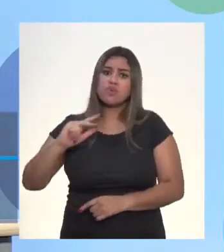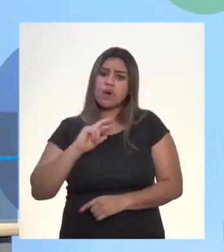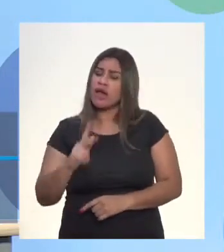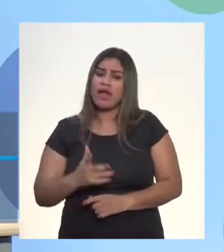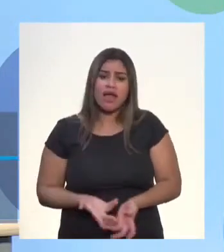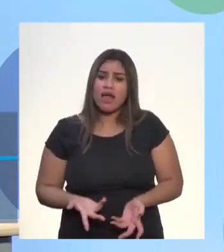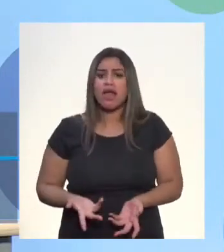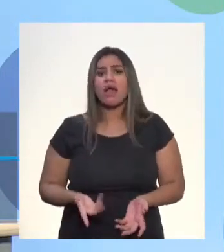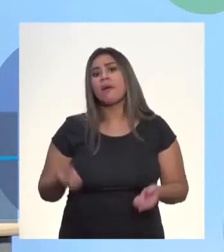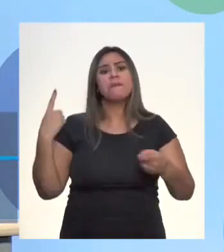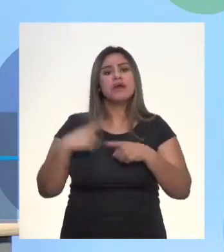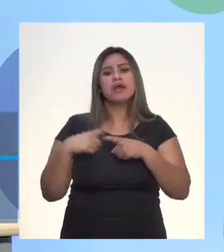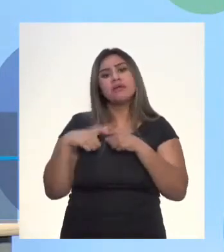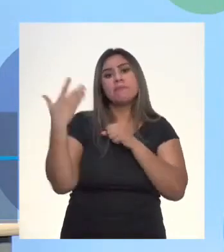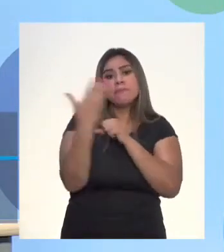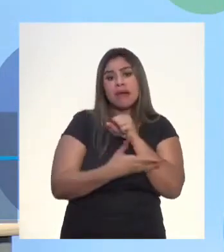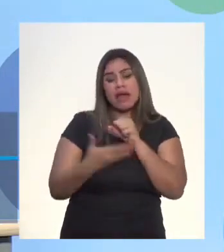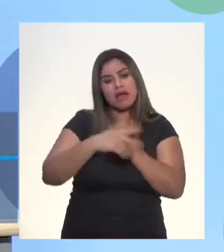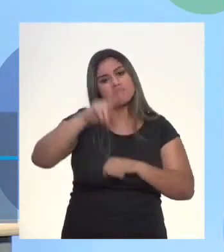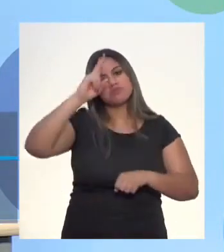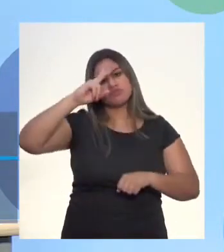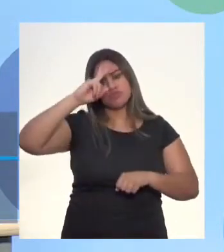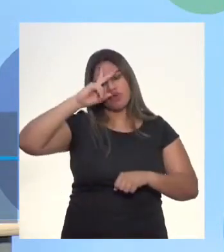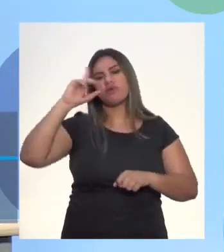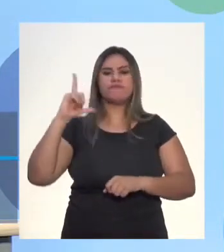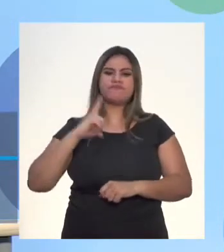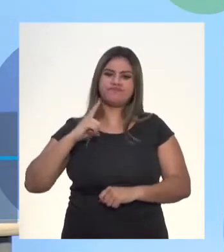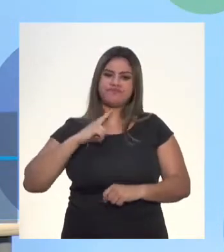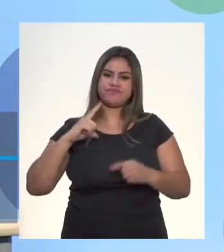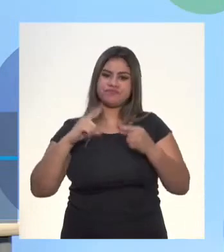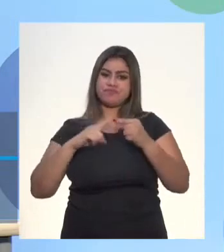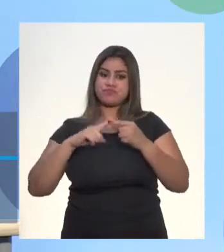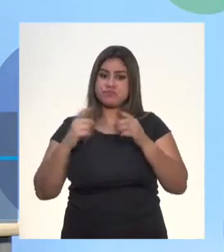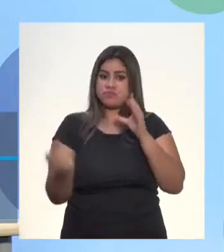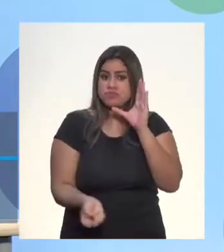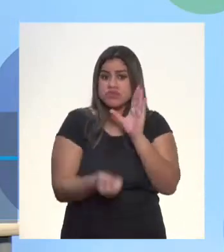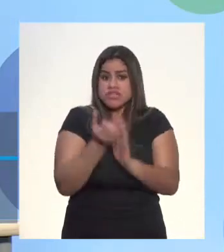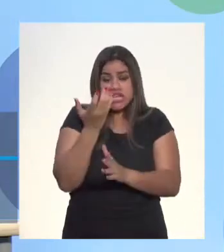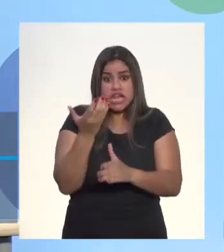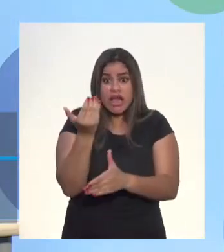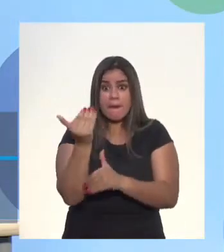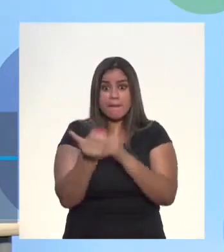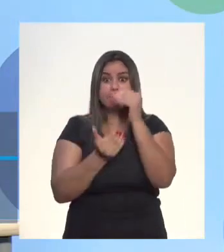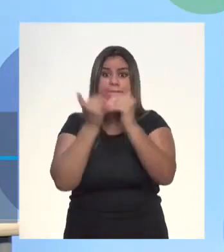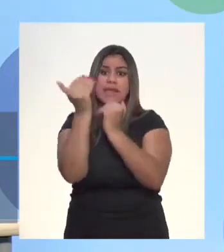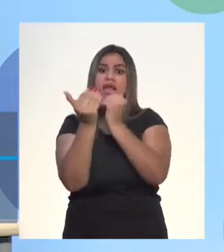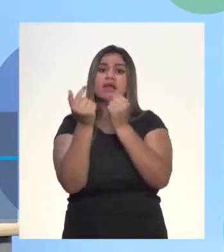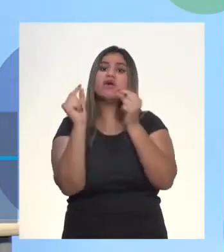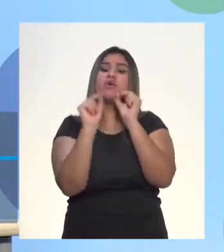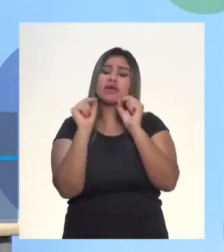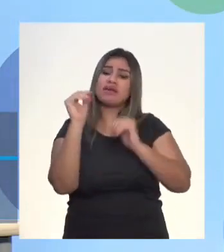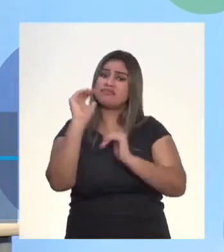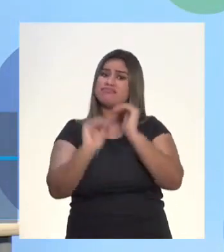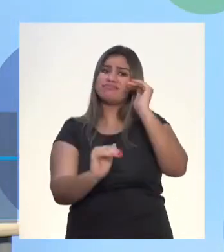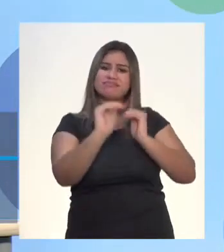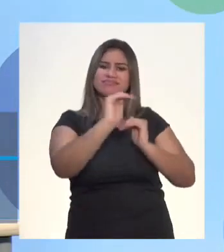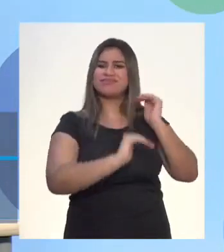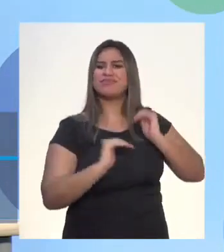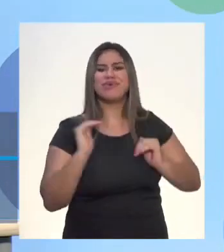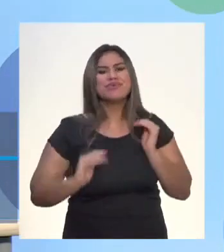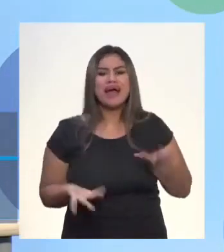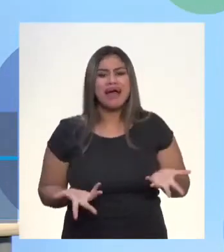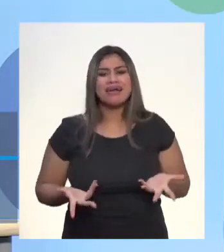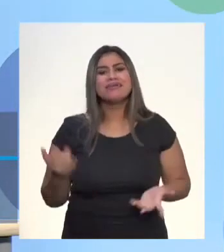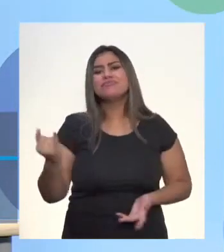nós vamos repassar aqui, que elas fomentam, criam e causam essas desigualdades. E é importante que a gente